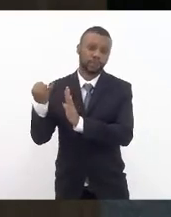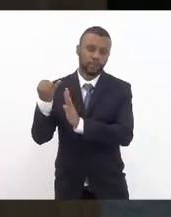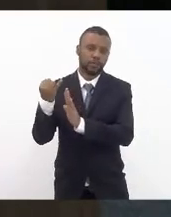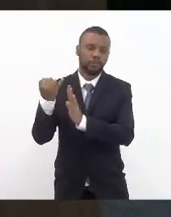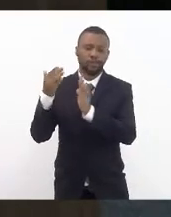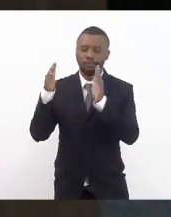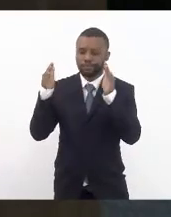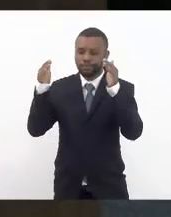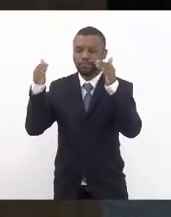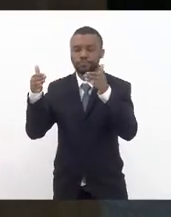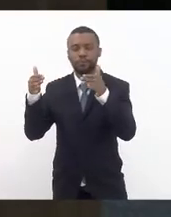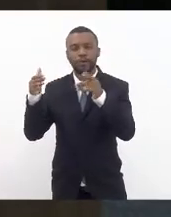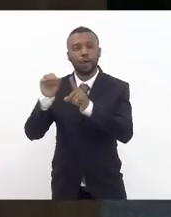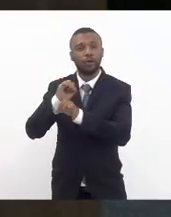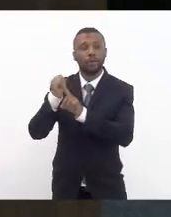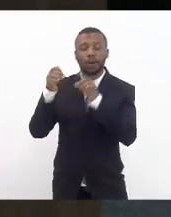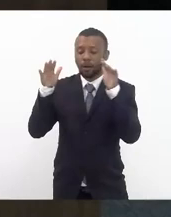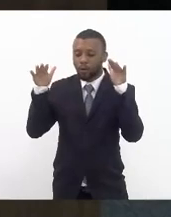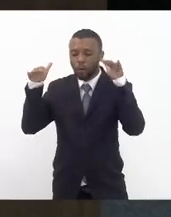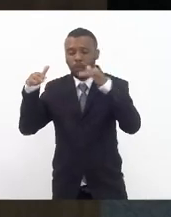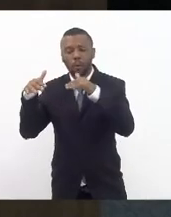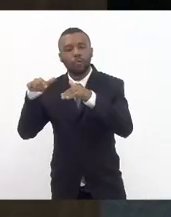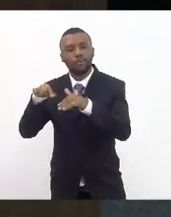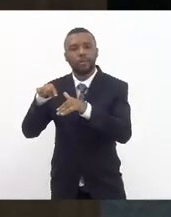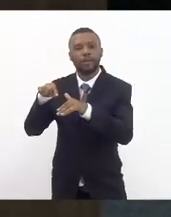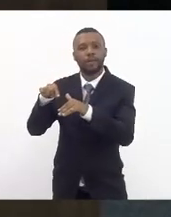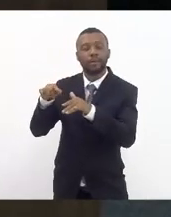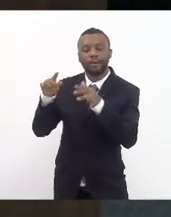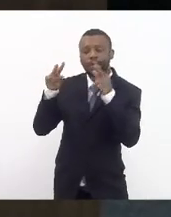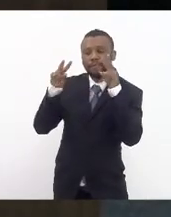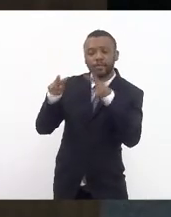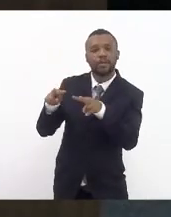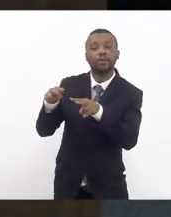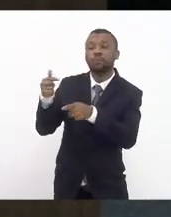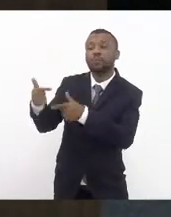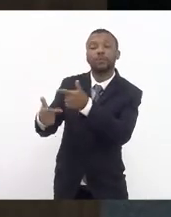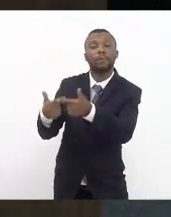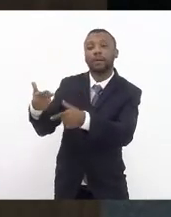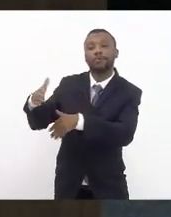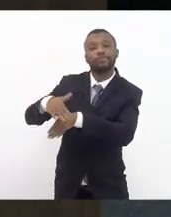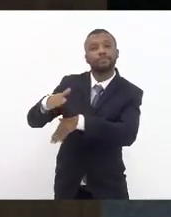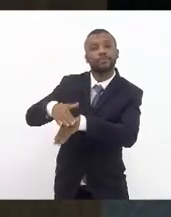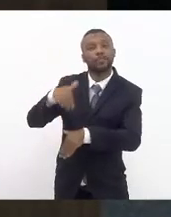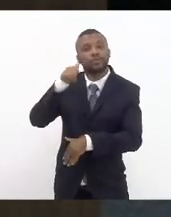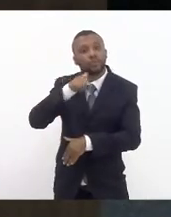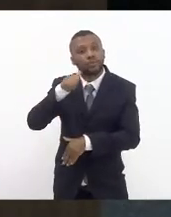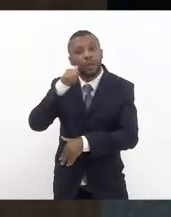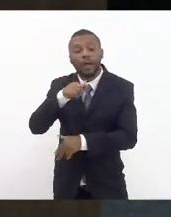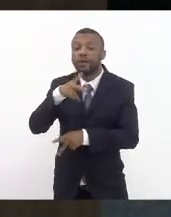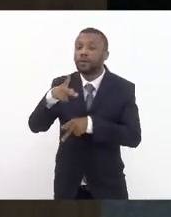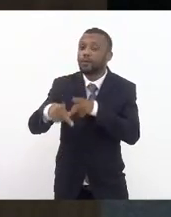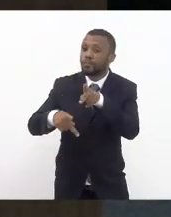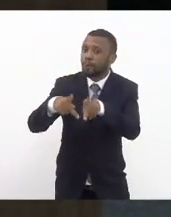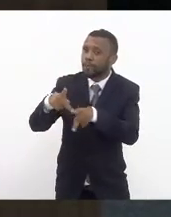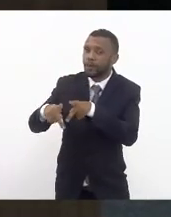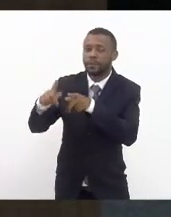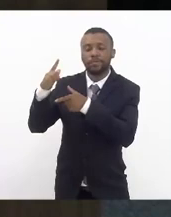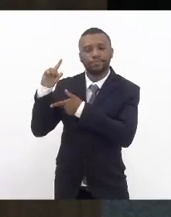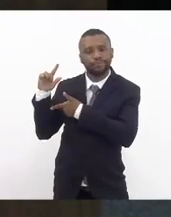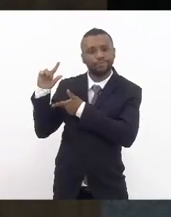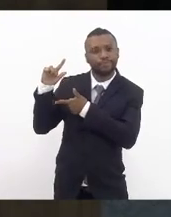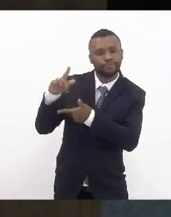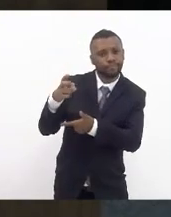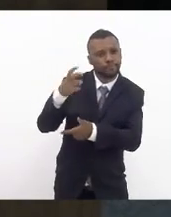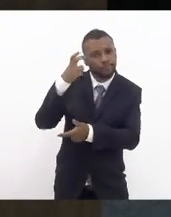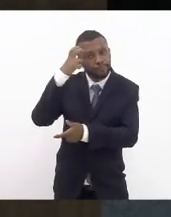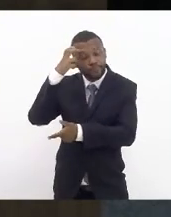social, visto que trata-se de atividade desenvolvida por mulheres de populações tradicionais em situação